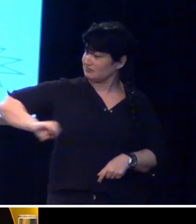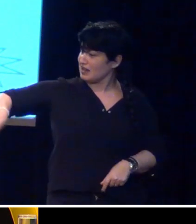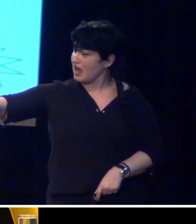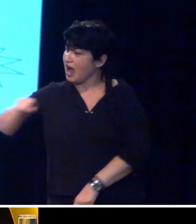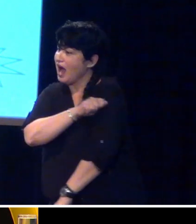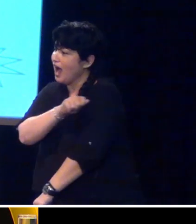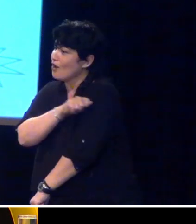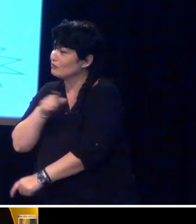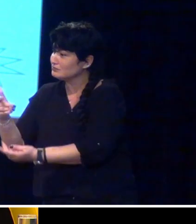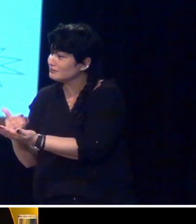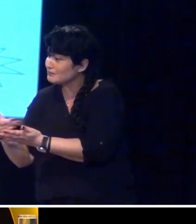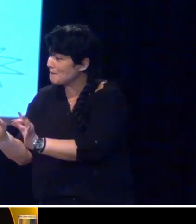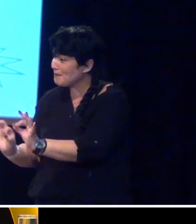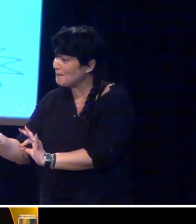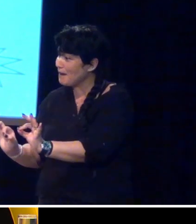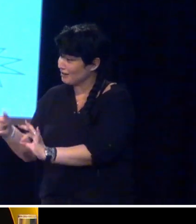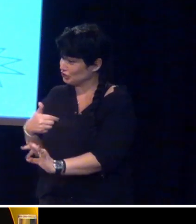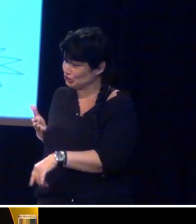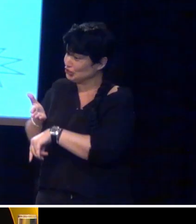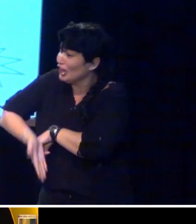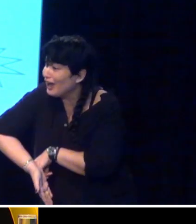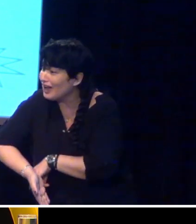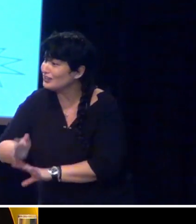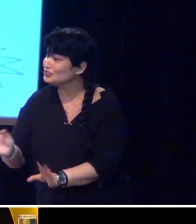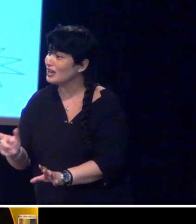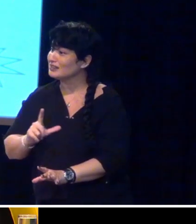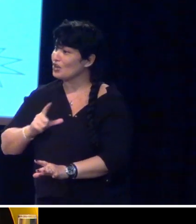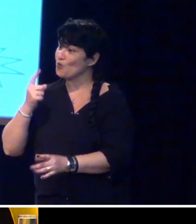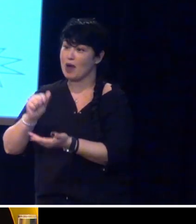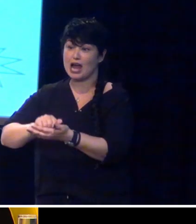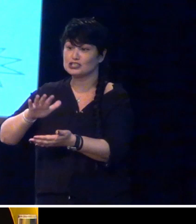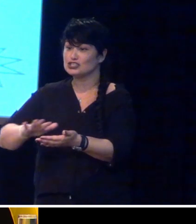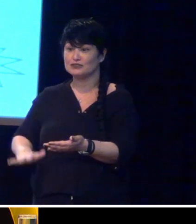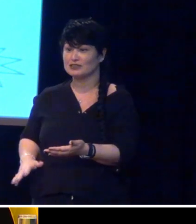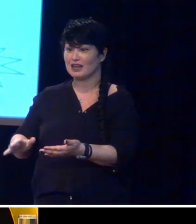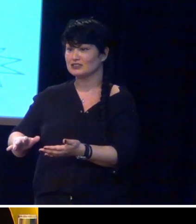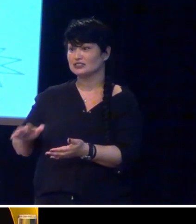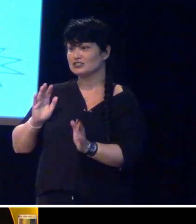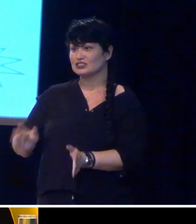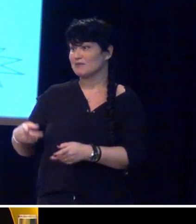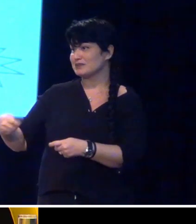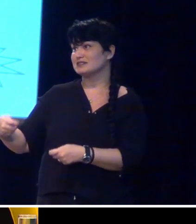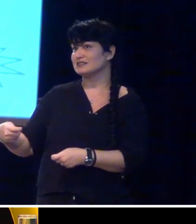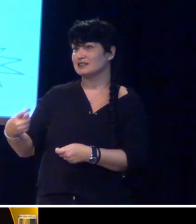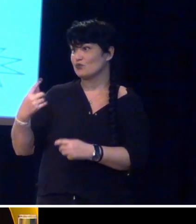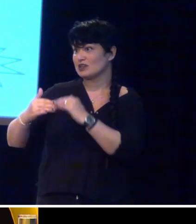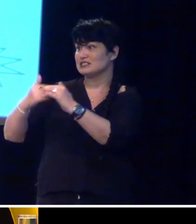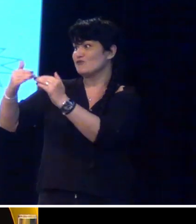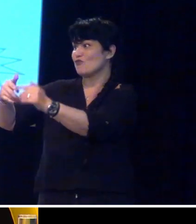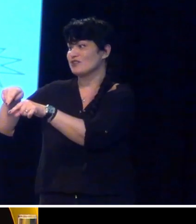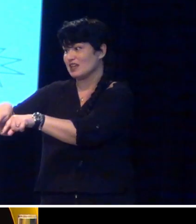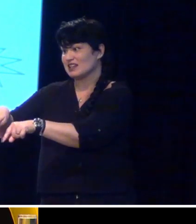já irem se preparando para já chegar lá com uma atividade que deve ser